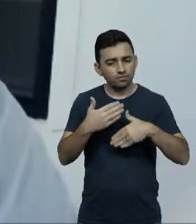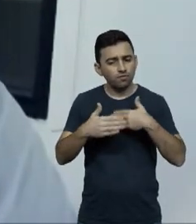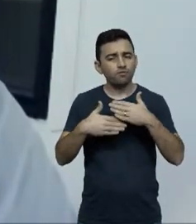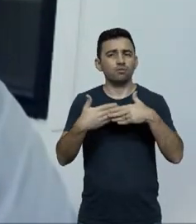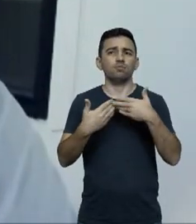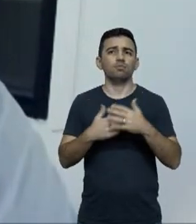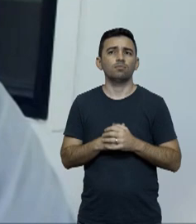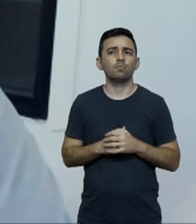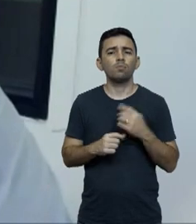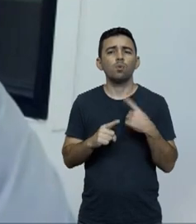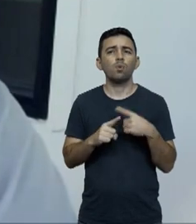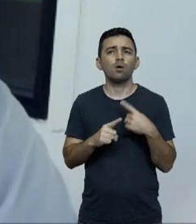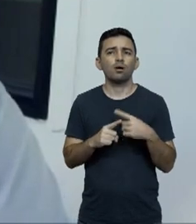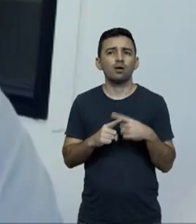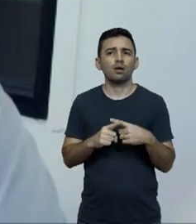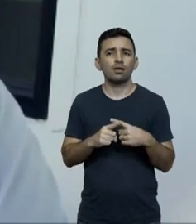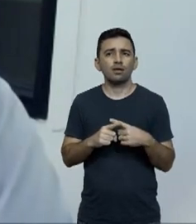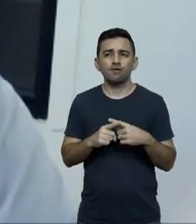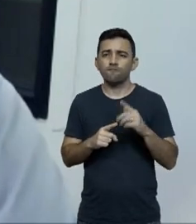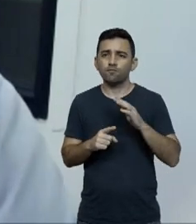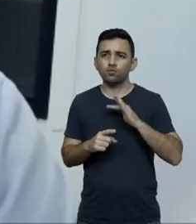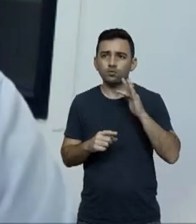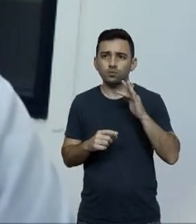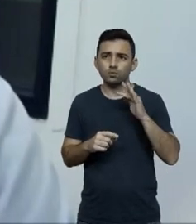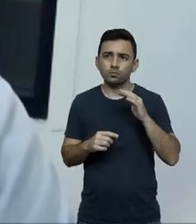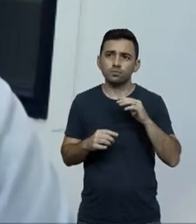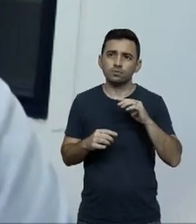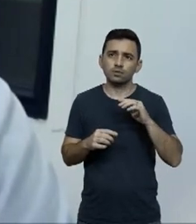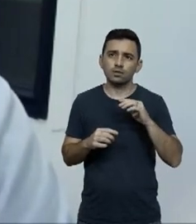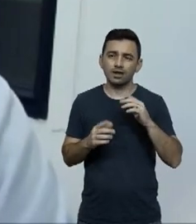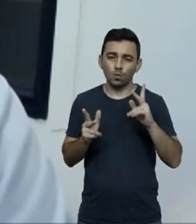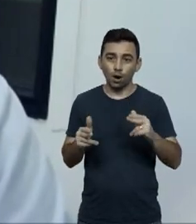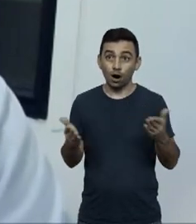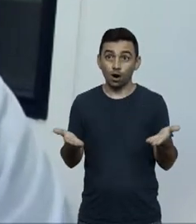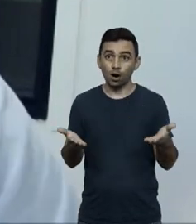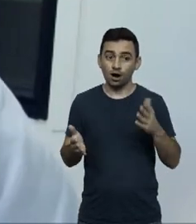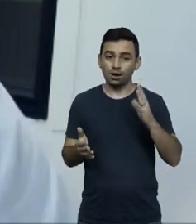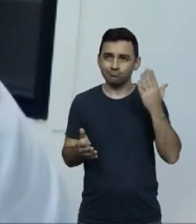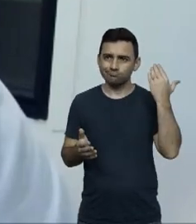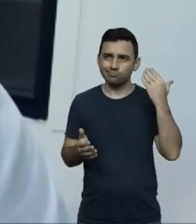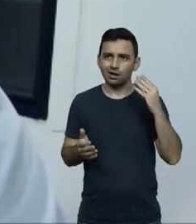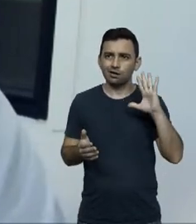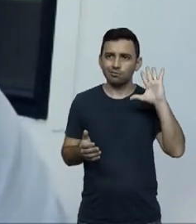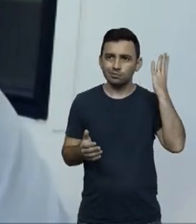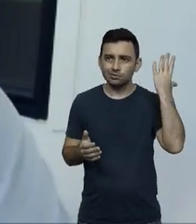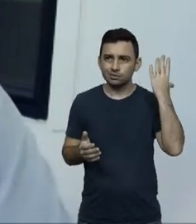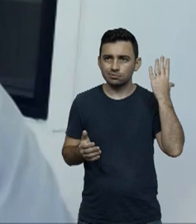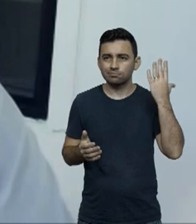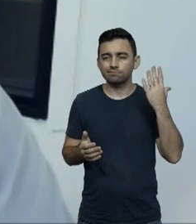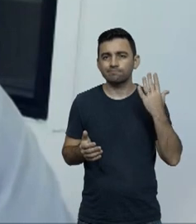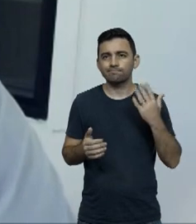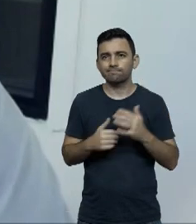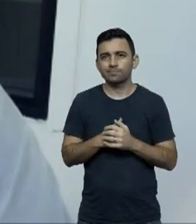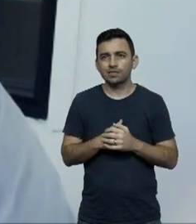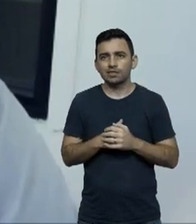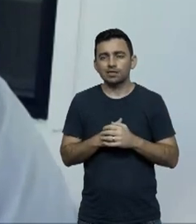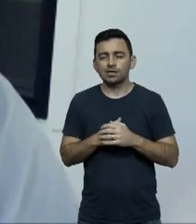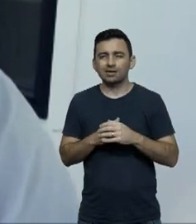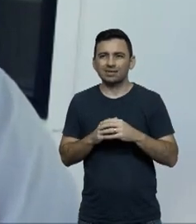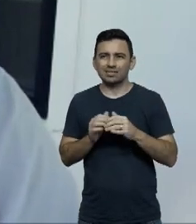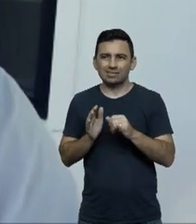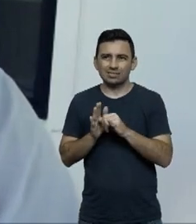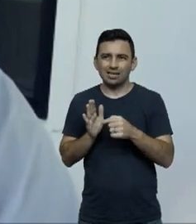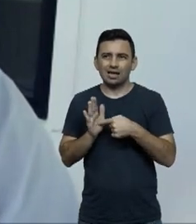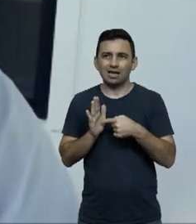para que um certame como que ocorreu recentemente ele não ocorra não não não tenhamos